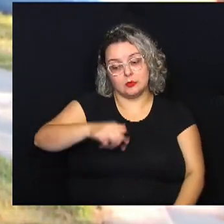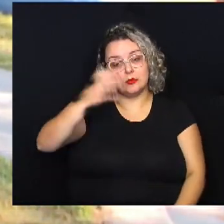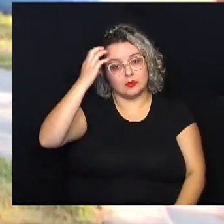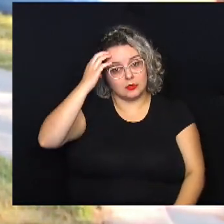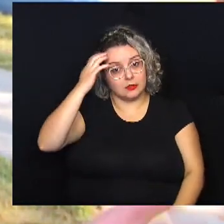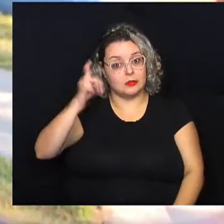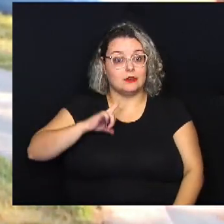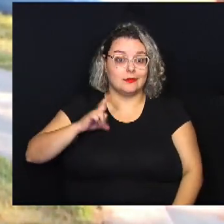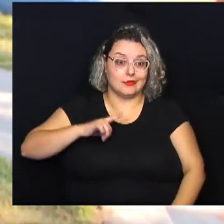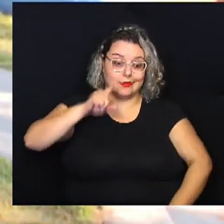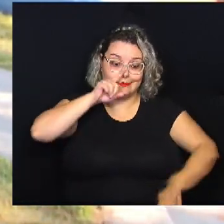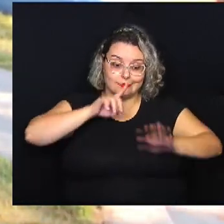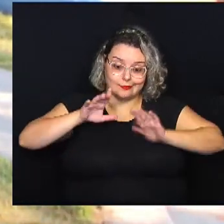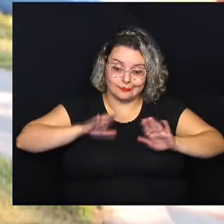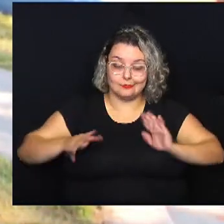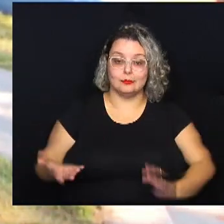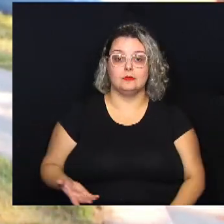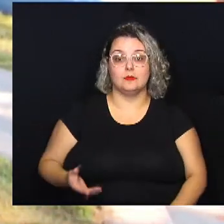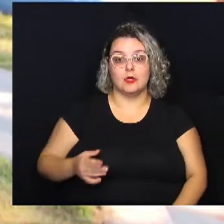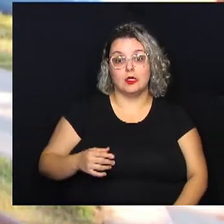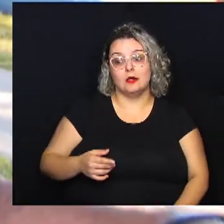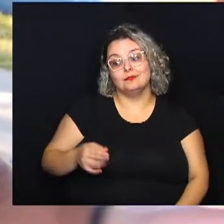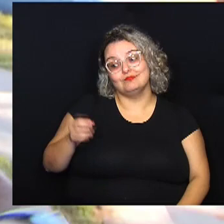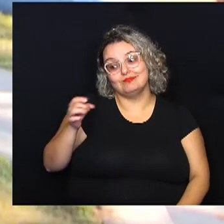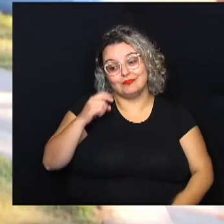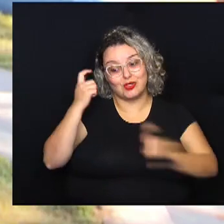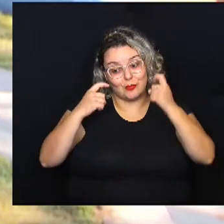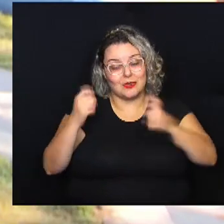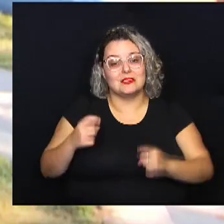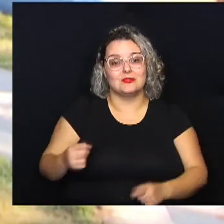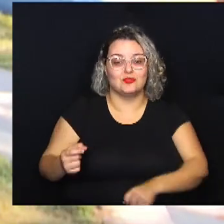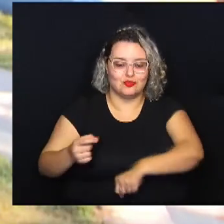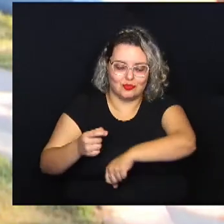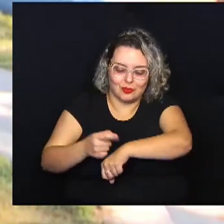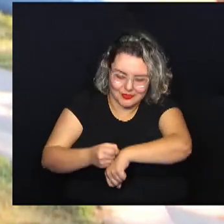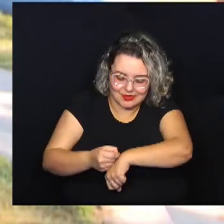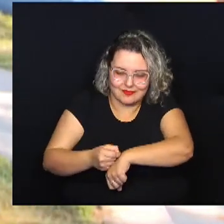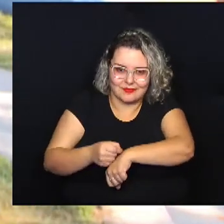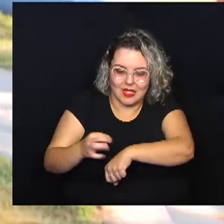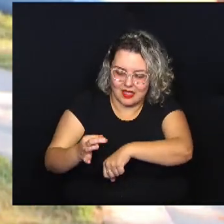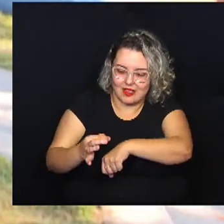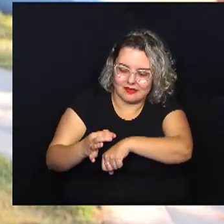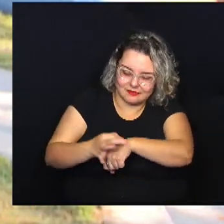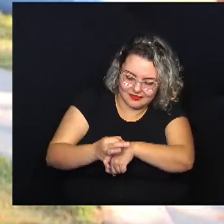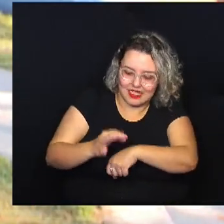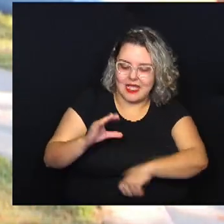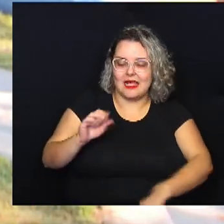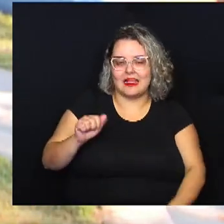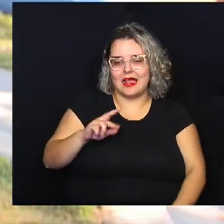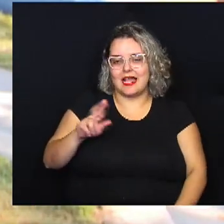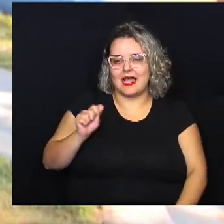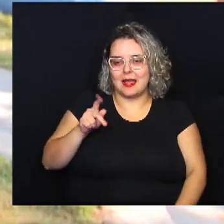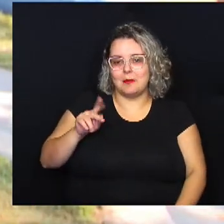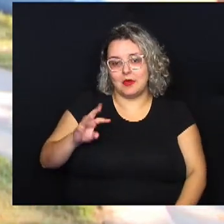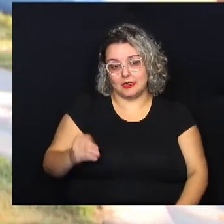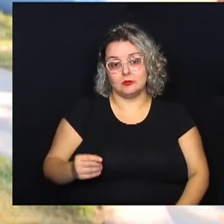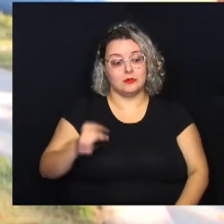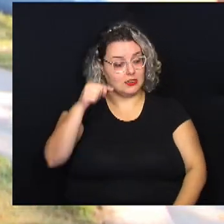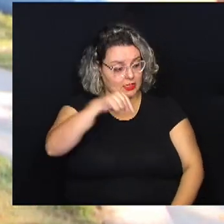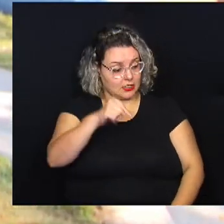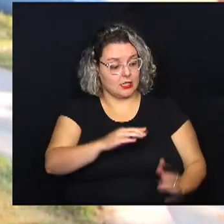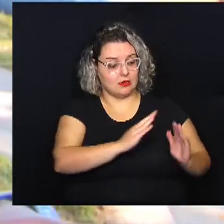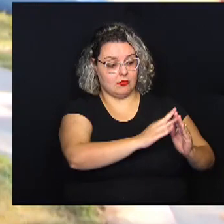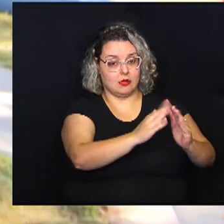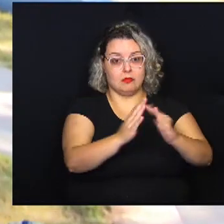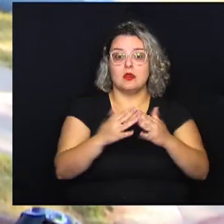dos carrapatos estarem ali no parcão de lá. Aqui não, aqui é totalmente habitado, em torno são casas que